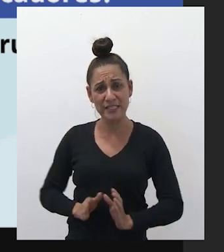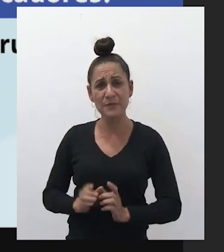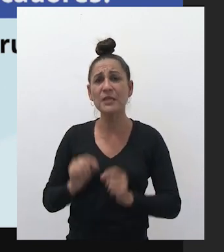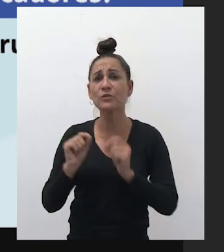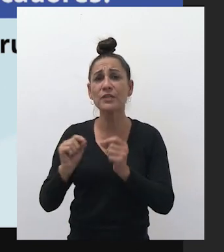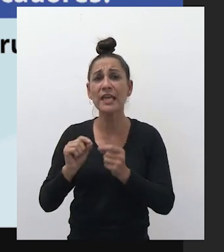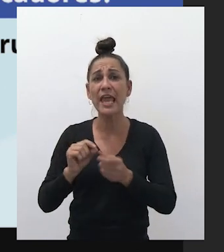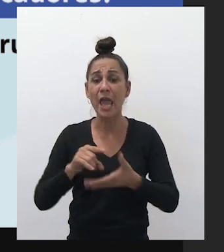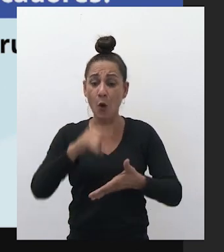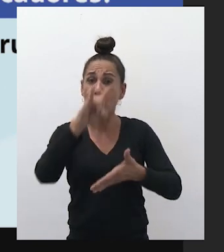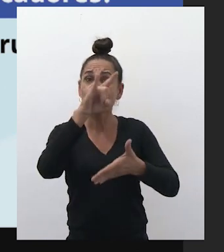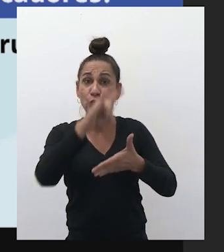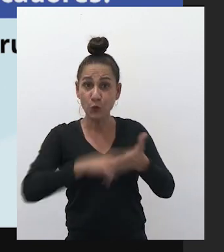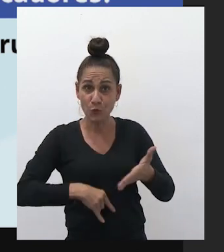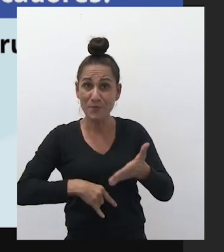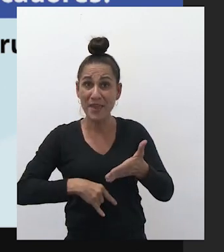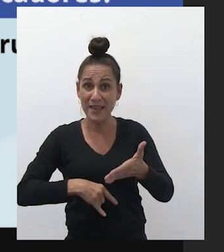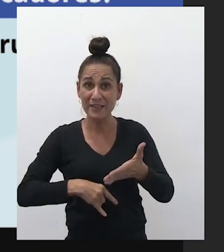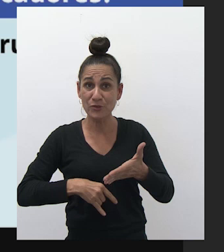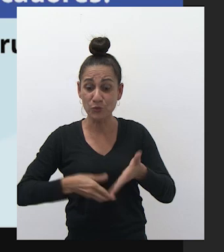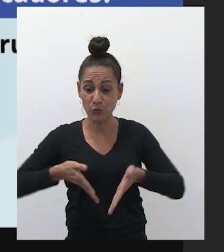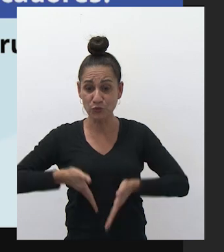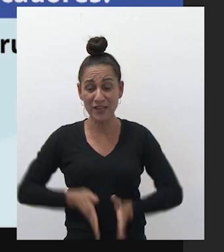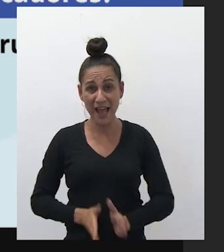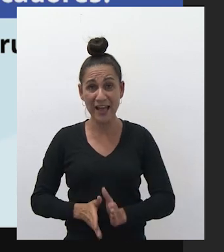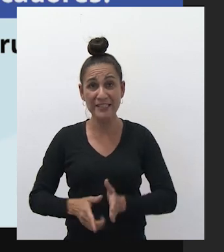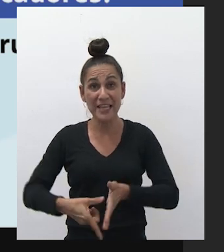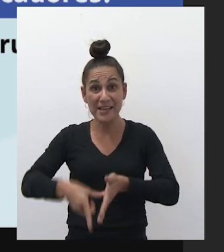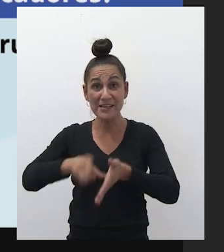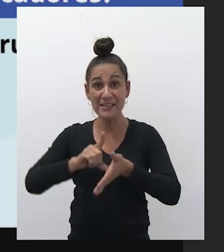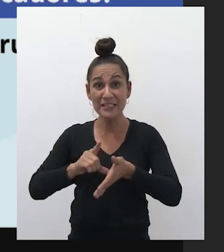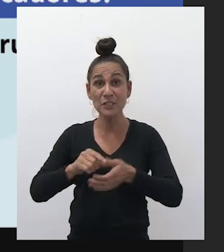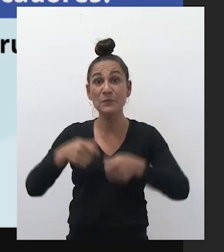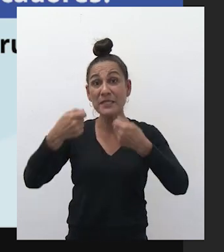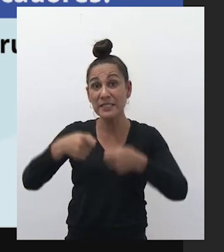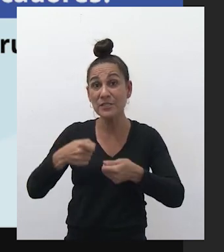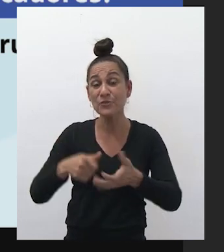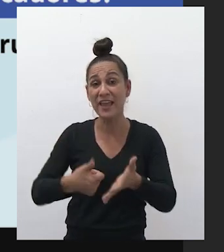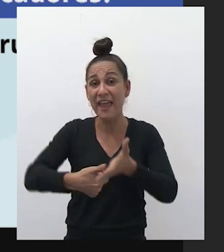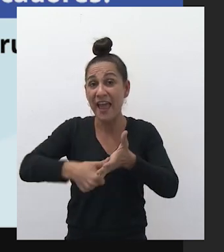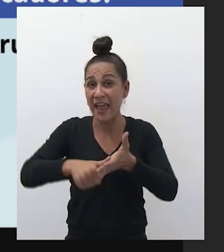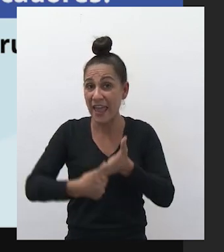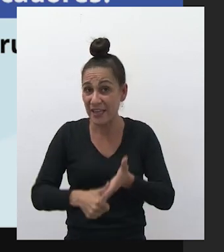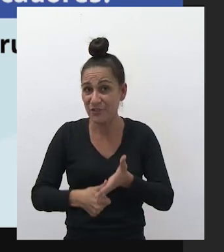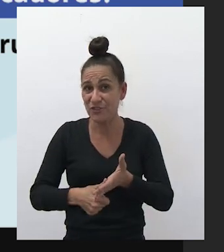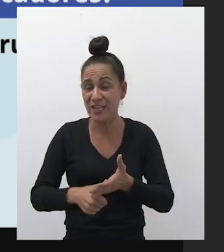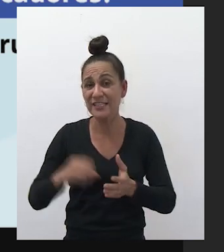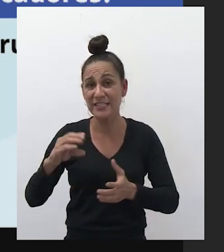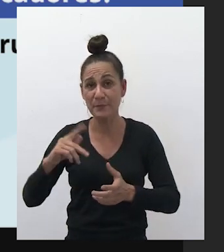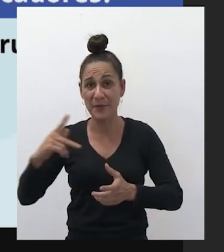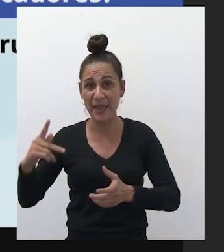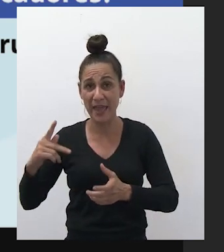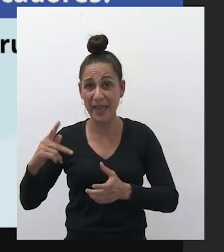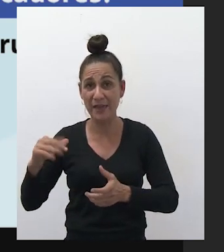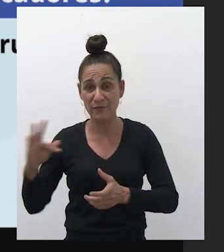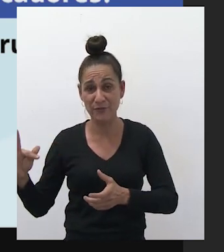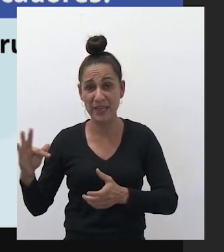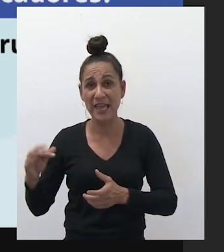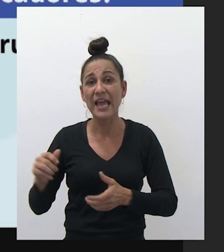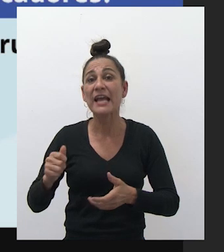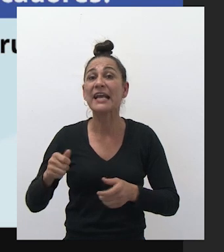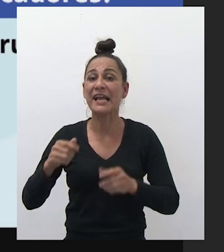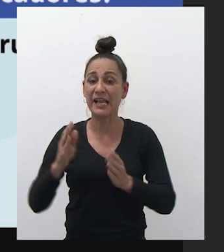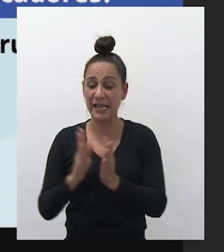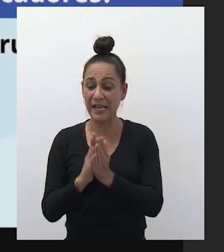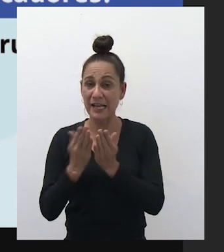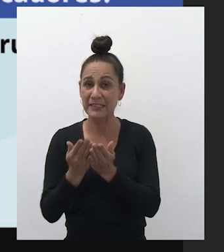uma certidão de nascimento. É o pressuposto para nós sermos RG, CPF, carteira de trabalho,